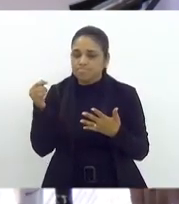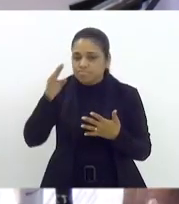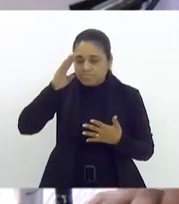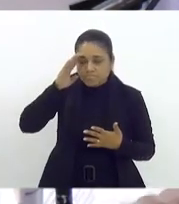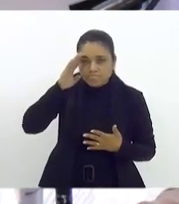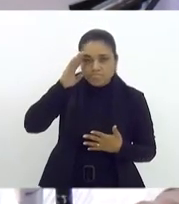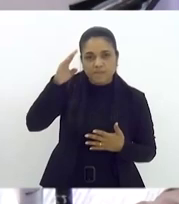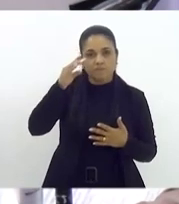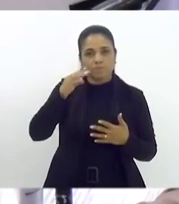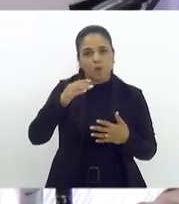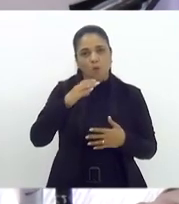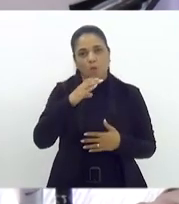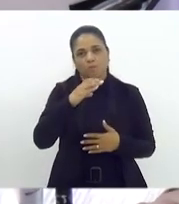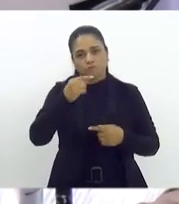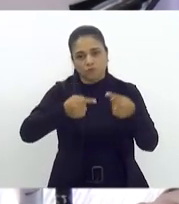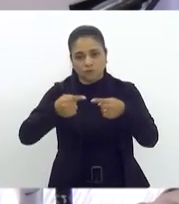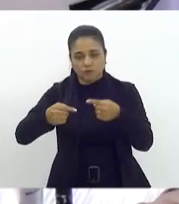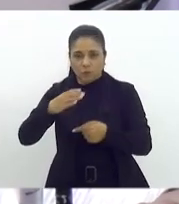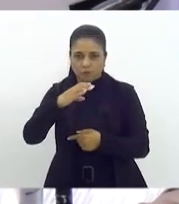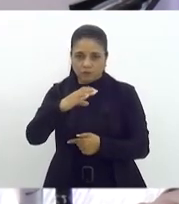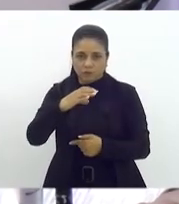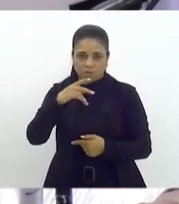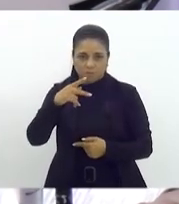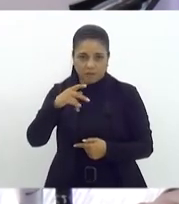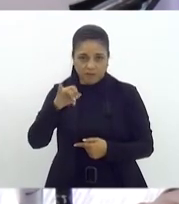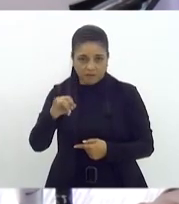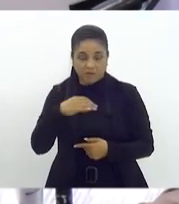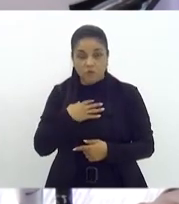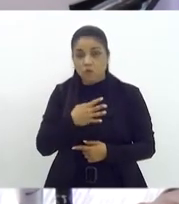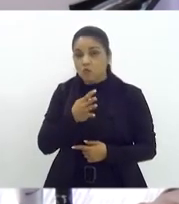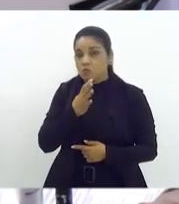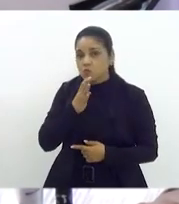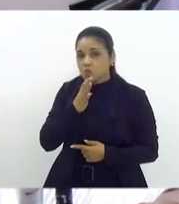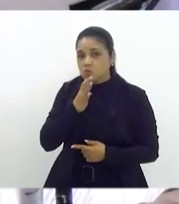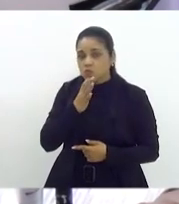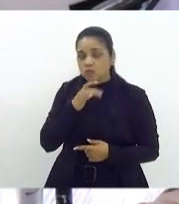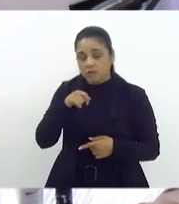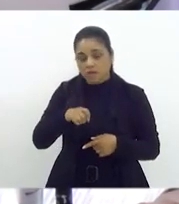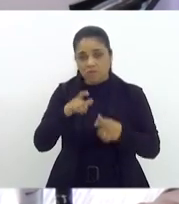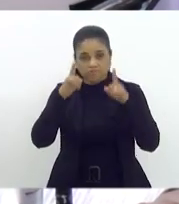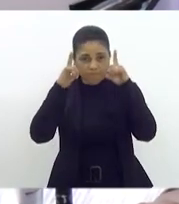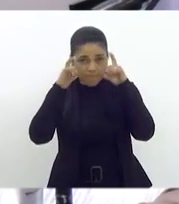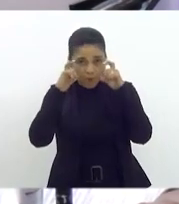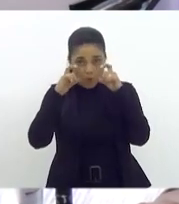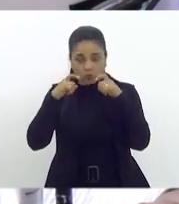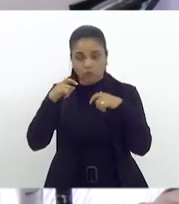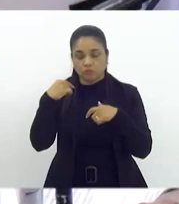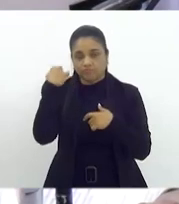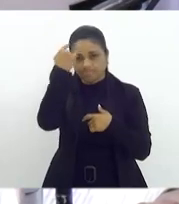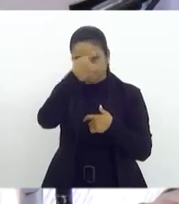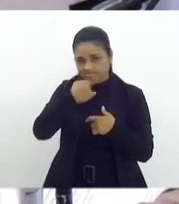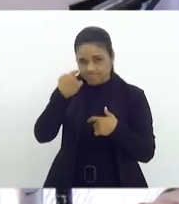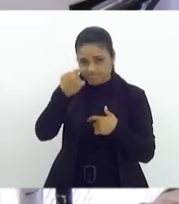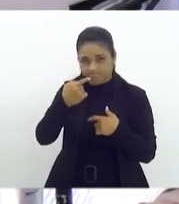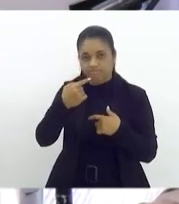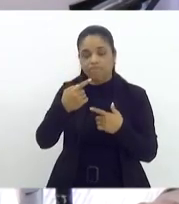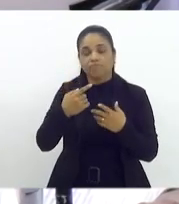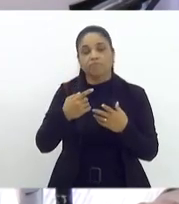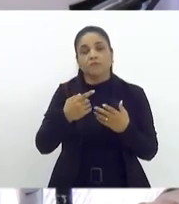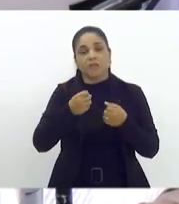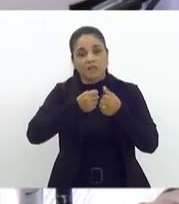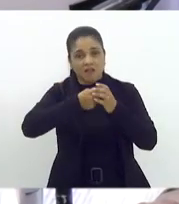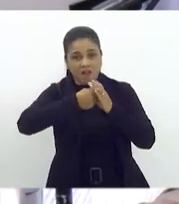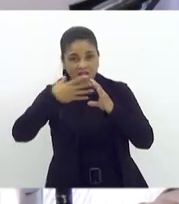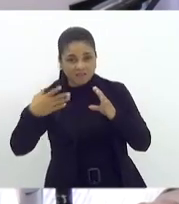nossa CPI o reconhecimento é no estado do Rio principalmente né que tem algum tipo de